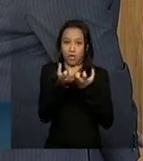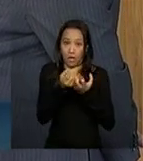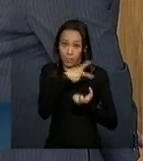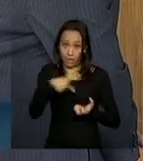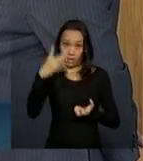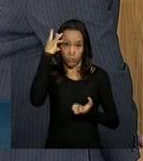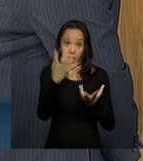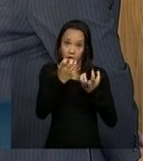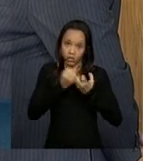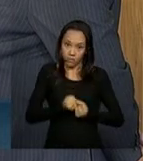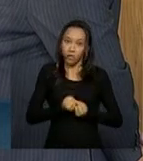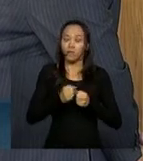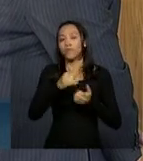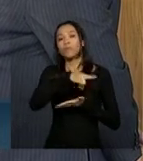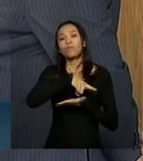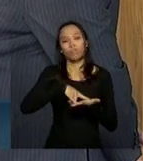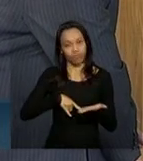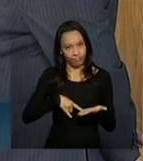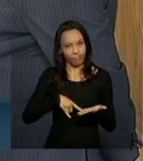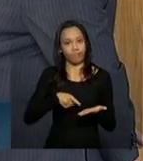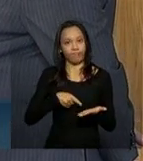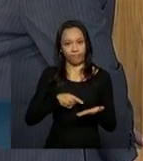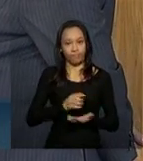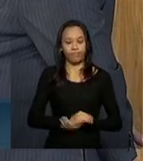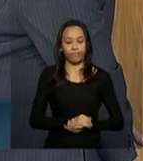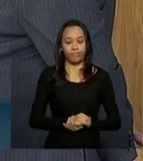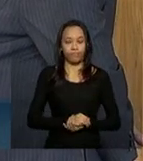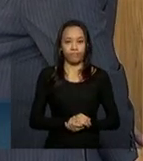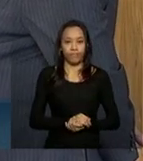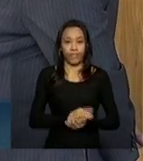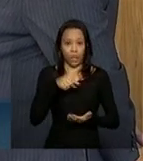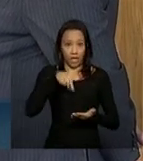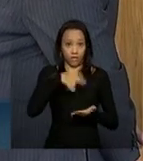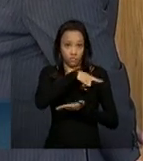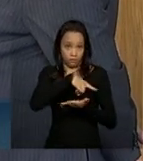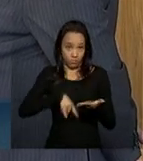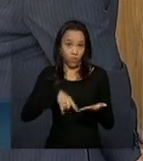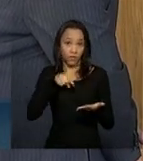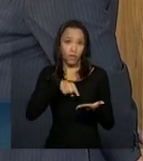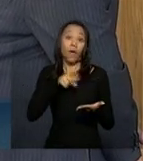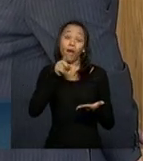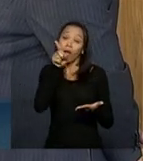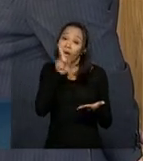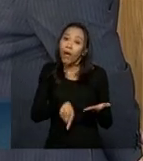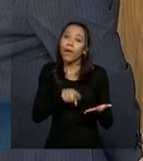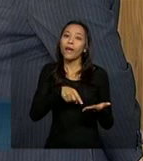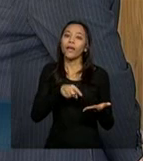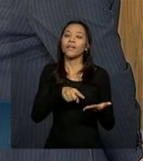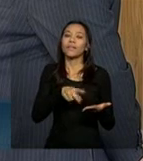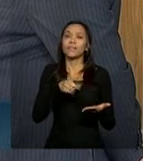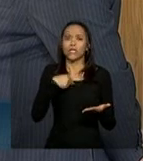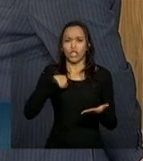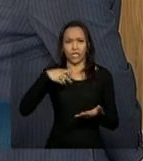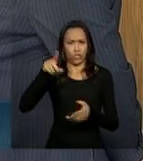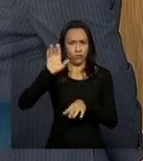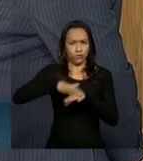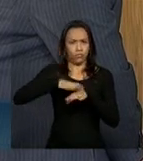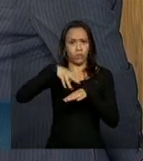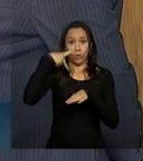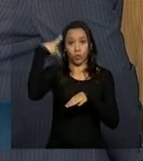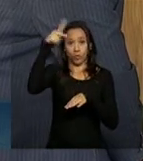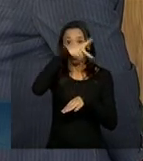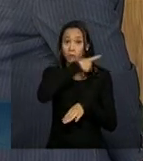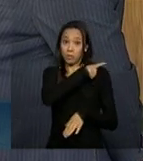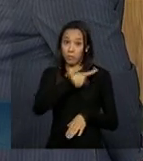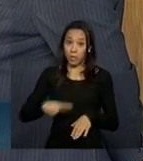à presidenta Dilma Rousseff. A carta credencial é um documento enviado pelo chefe de Estado do